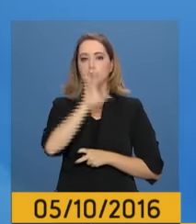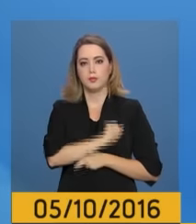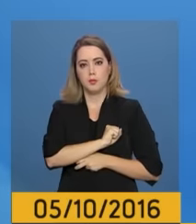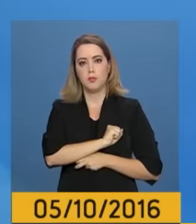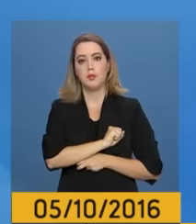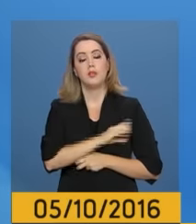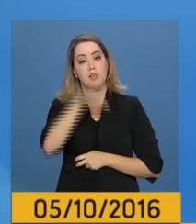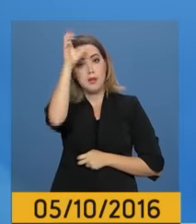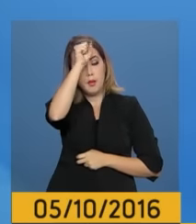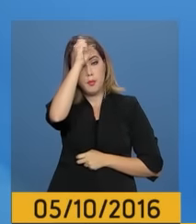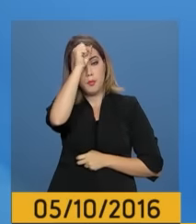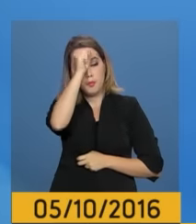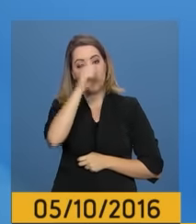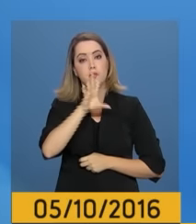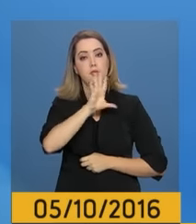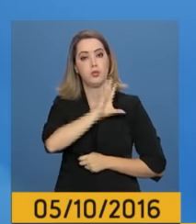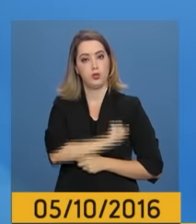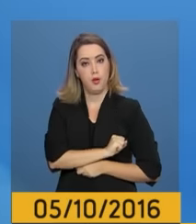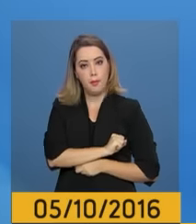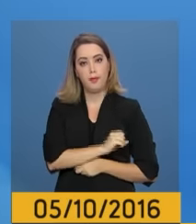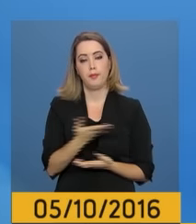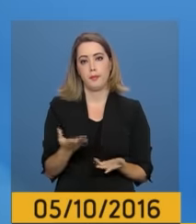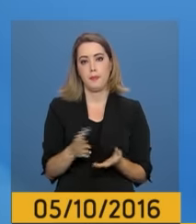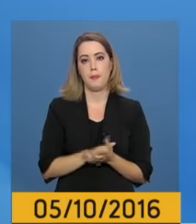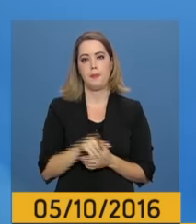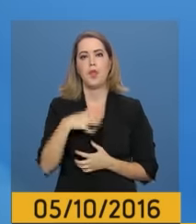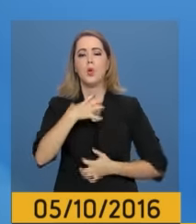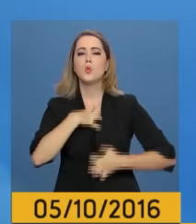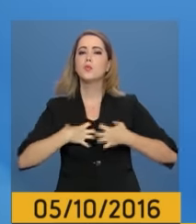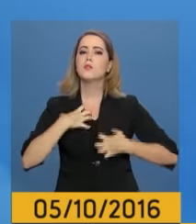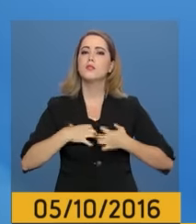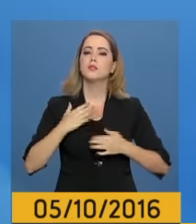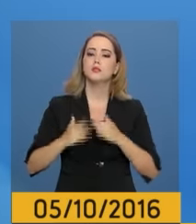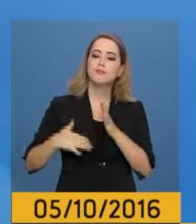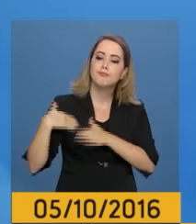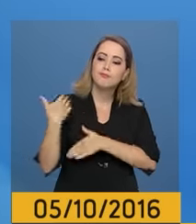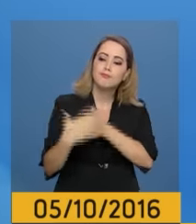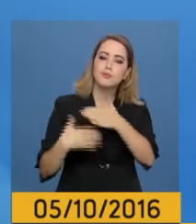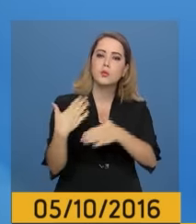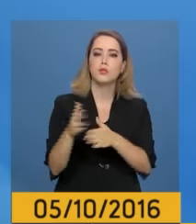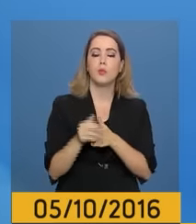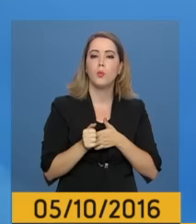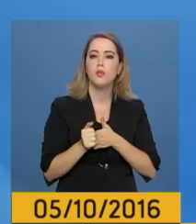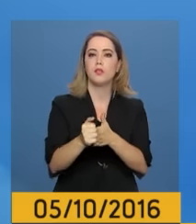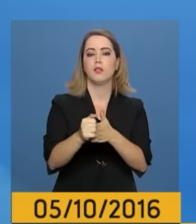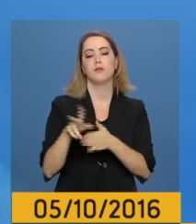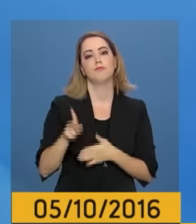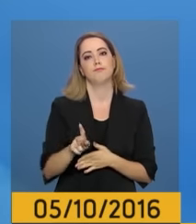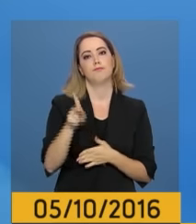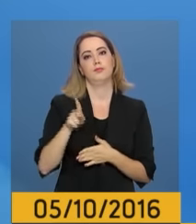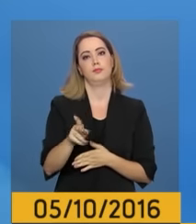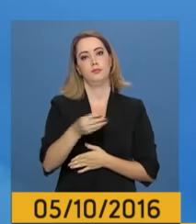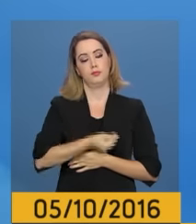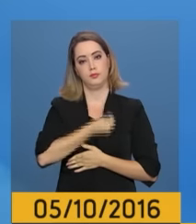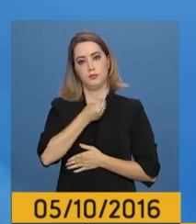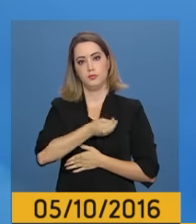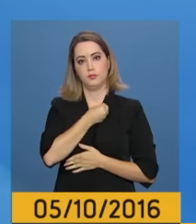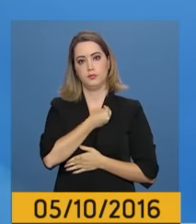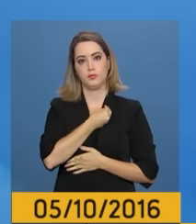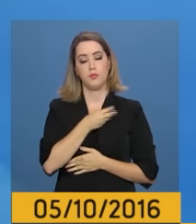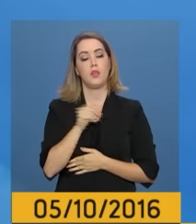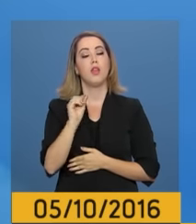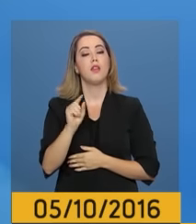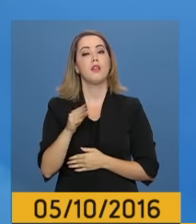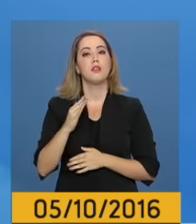amar. Esse sentimento os guiará por toda a vida. Cada vez que beijamos